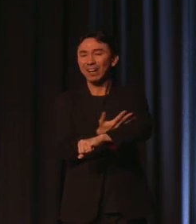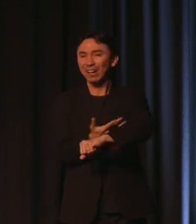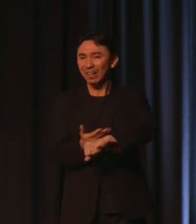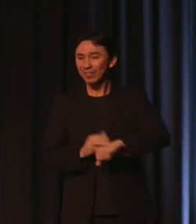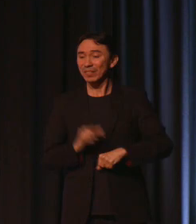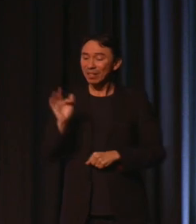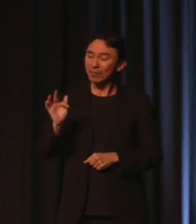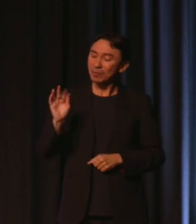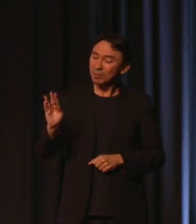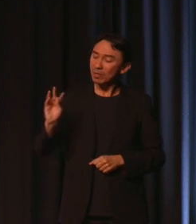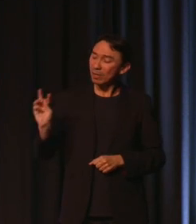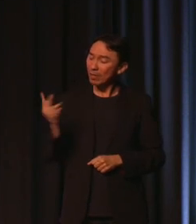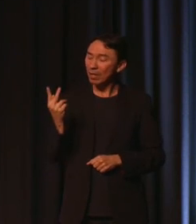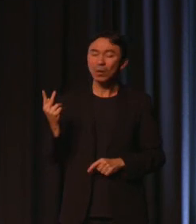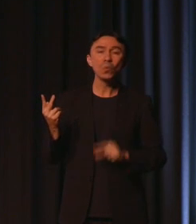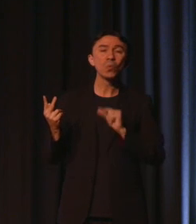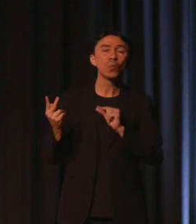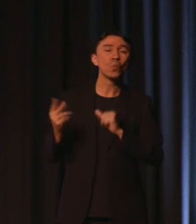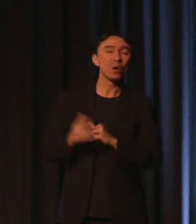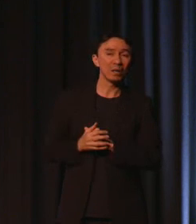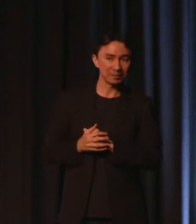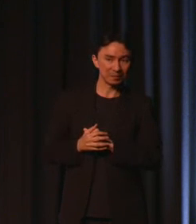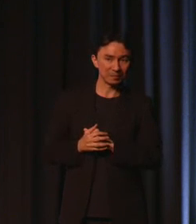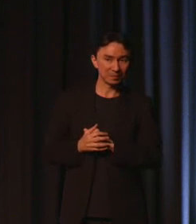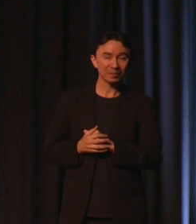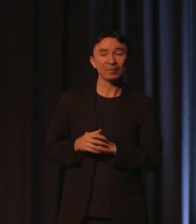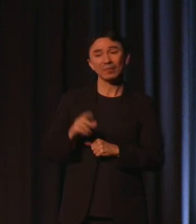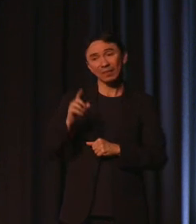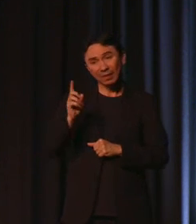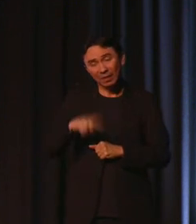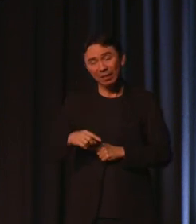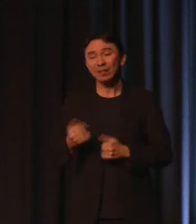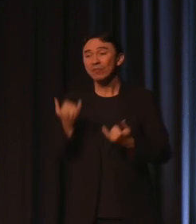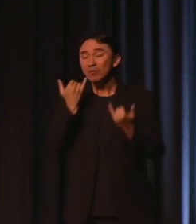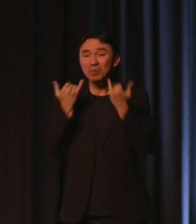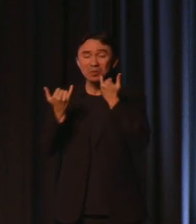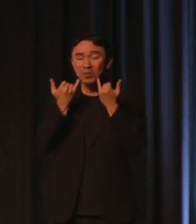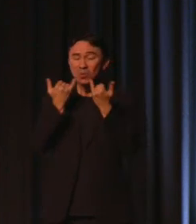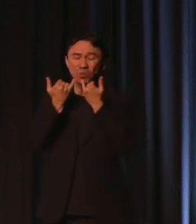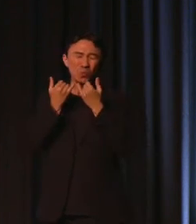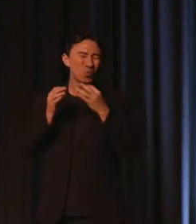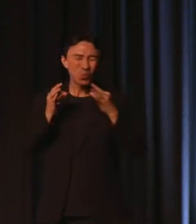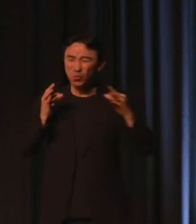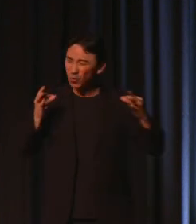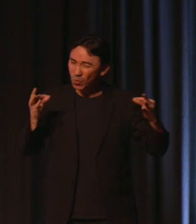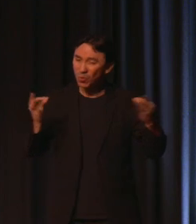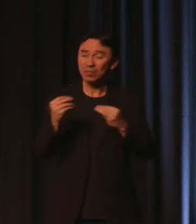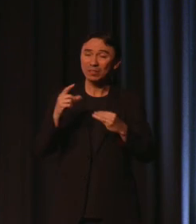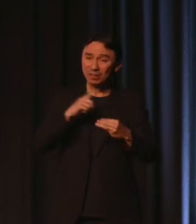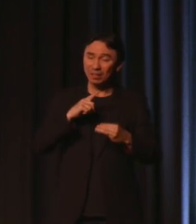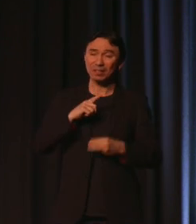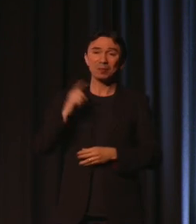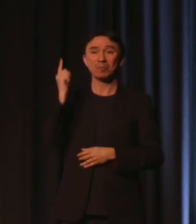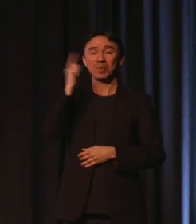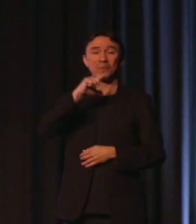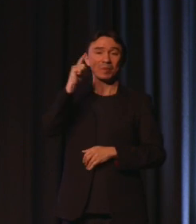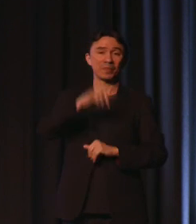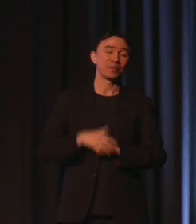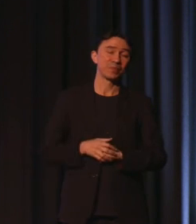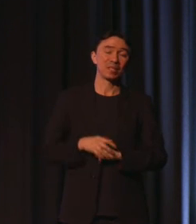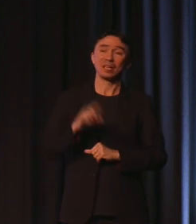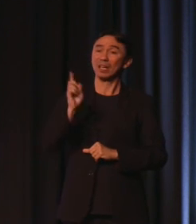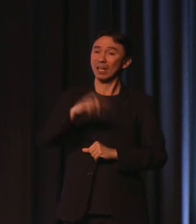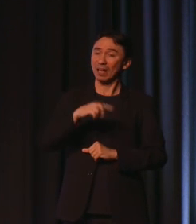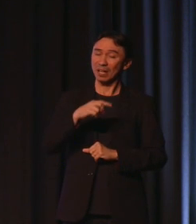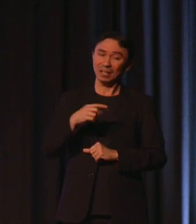Então, basicamente, o endosso é que a pessoa vai ter todas as informações sobre hemofilia B ali. Né? Então, assim, é um ambiente onde ela vai poder